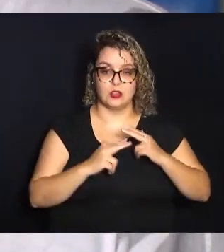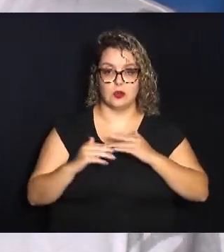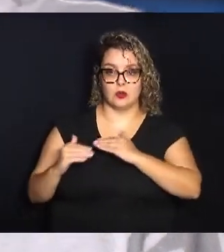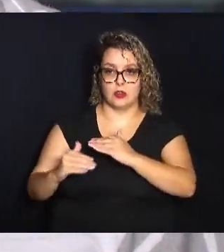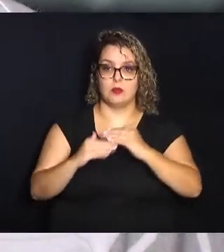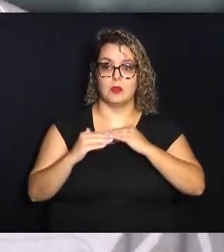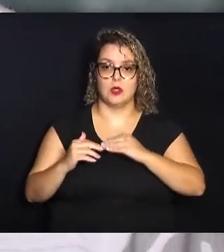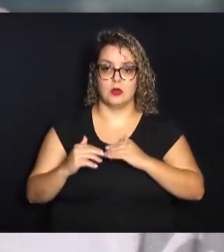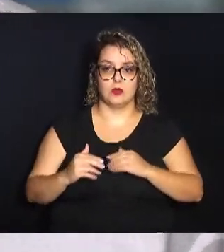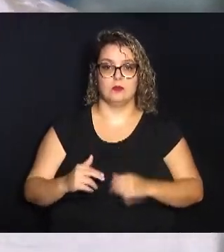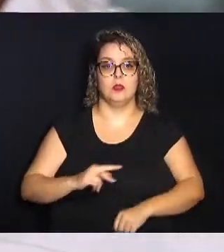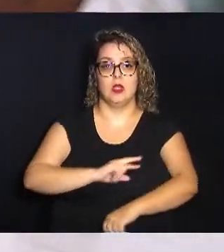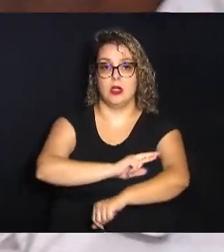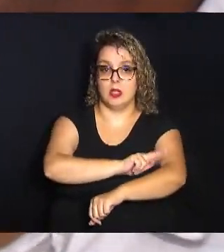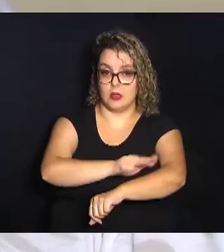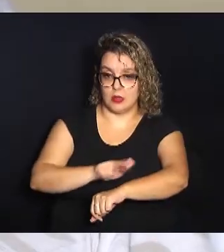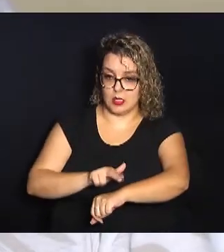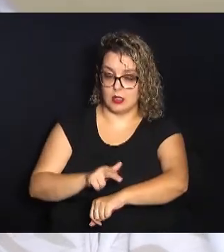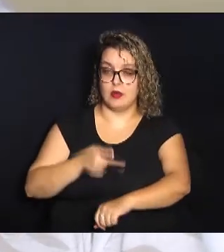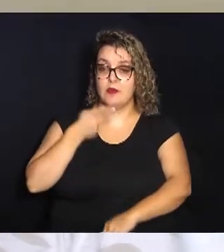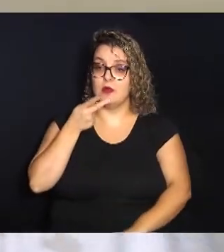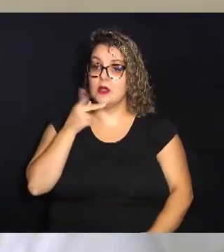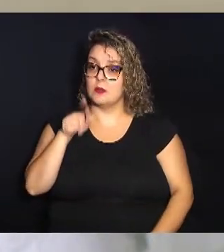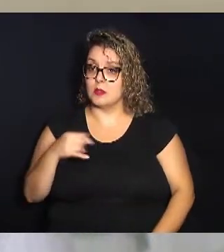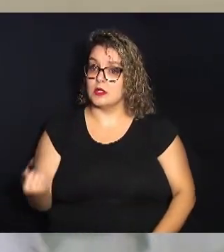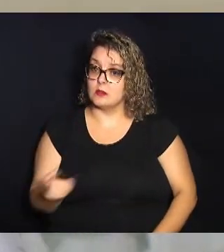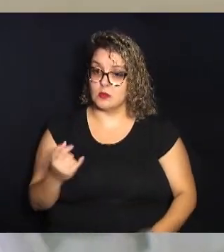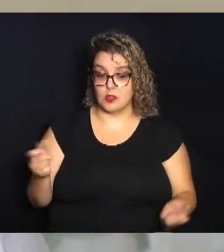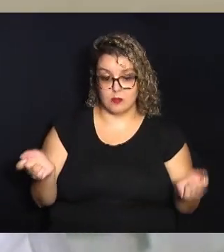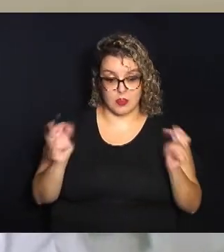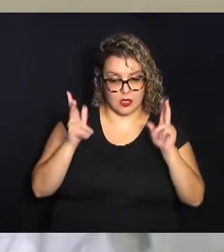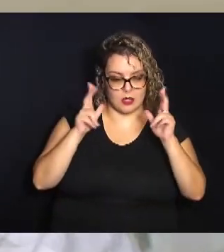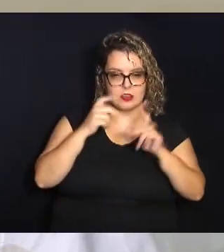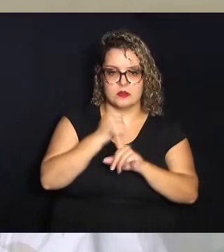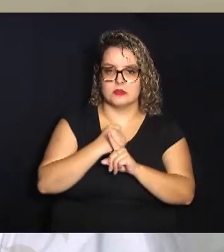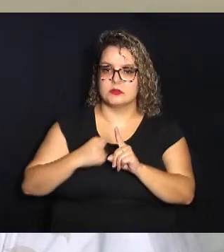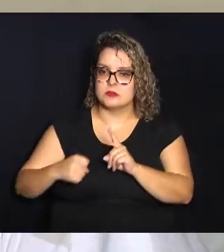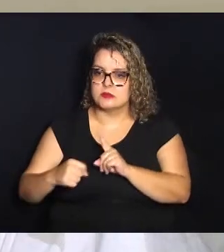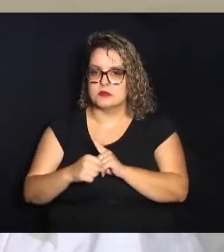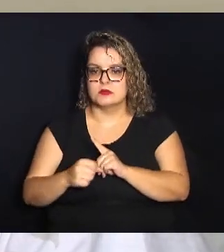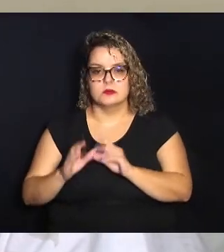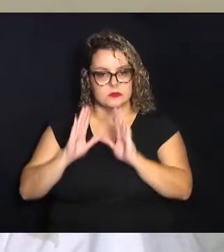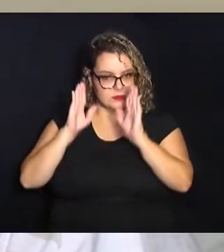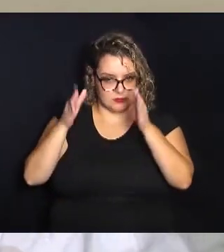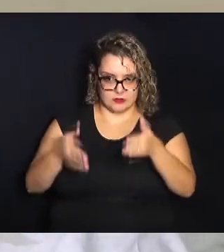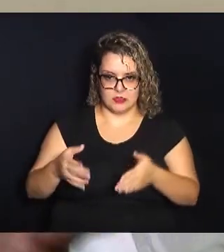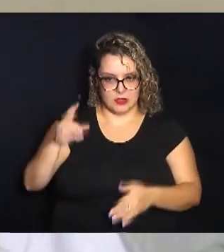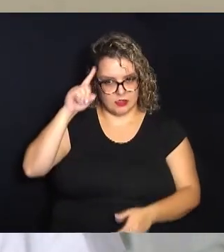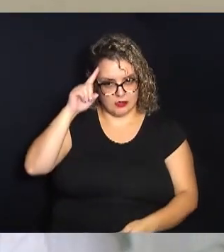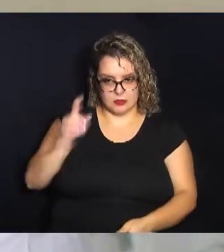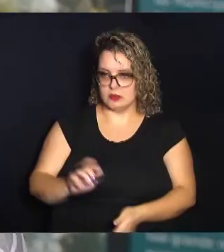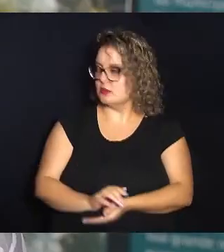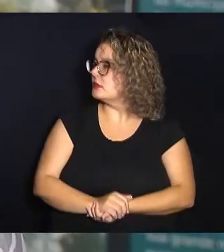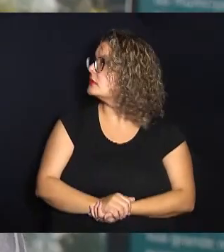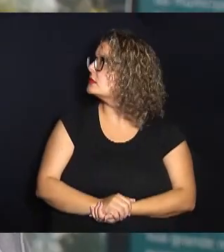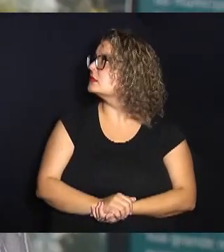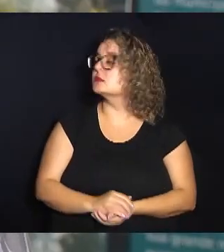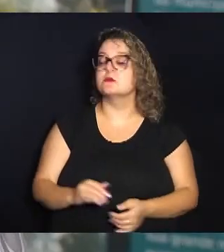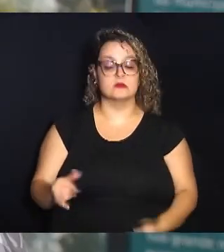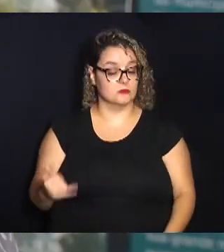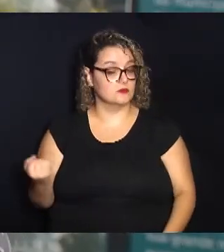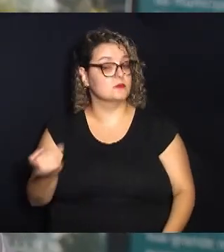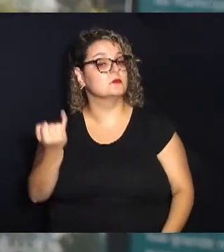igualdade racial Sérgio Max ressalta que é importante chamar a atenção da sociedade referente à data A